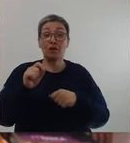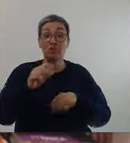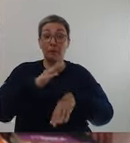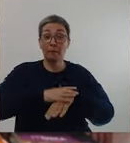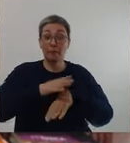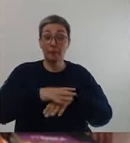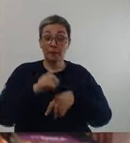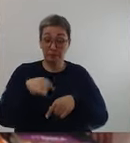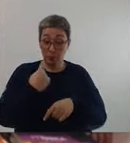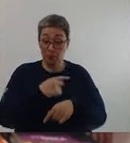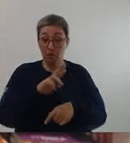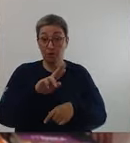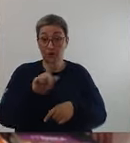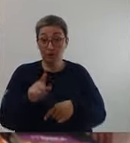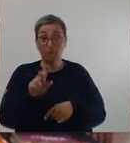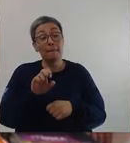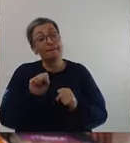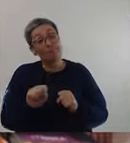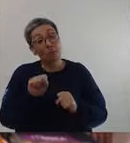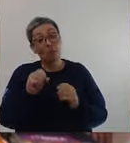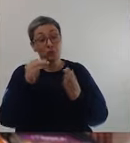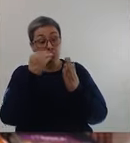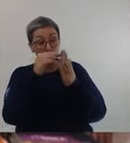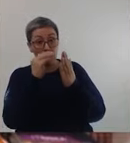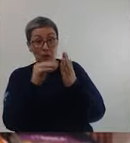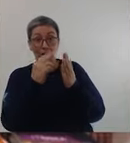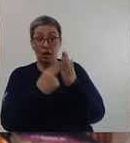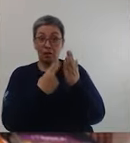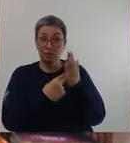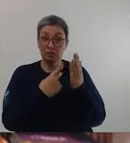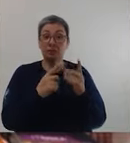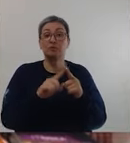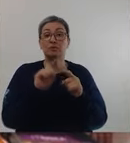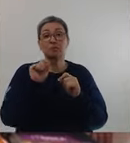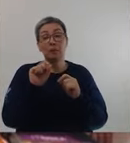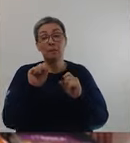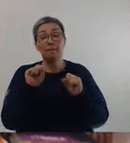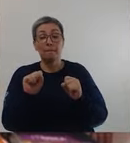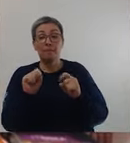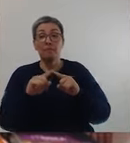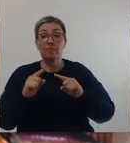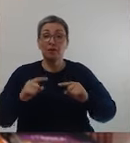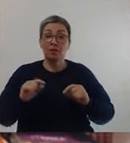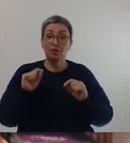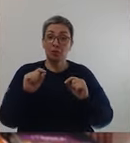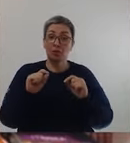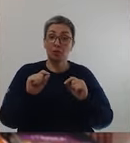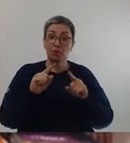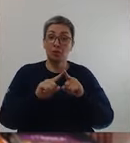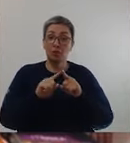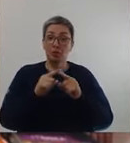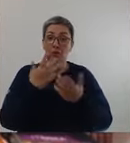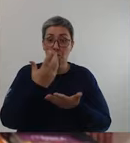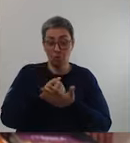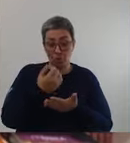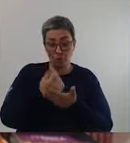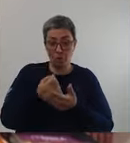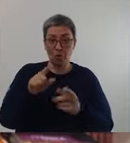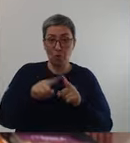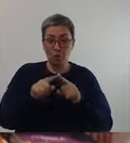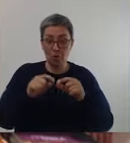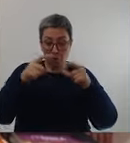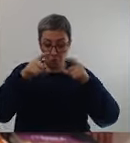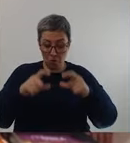você vai fazer do seu próprio RG. E aí você pode registrar no seu caderno, tá? E se possível, colocar uma cópia